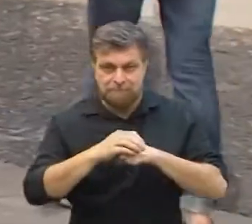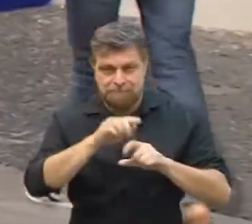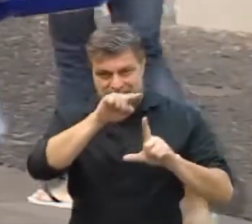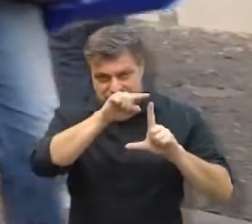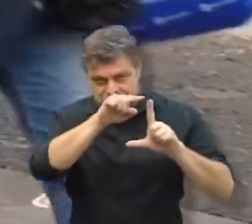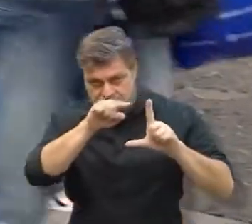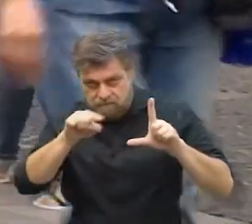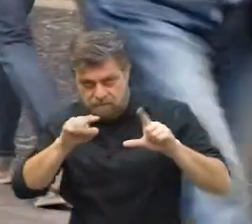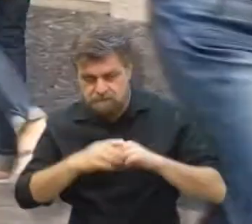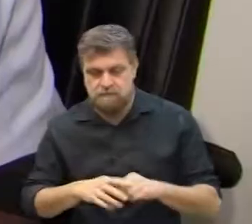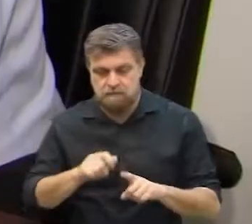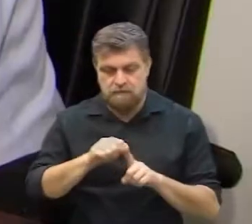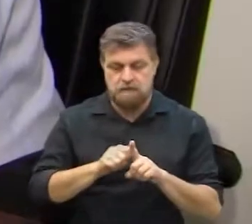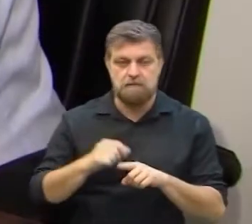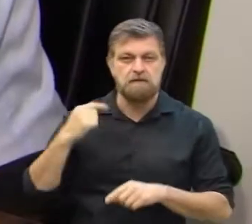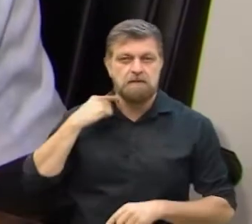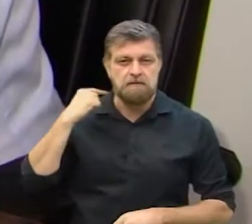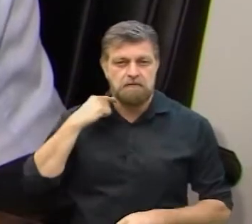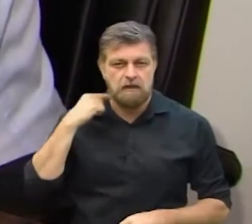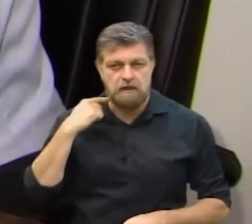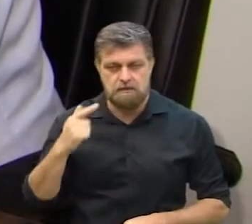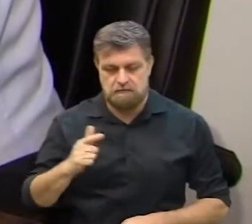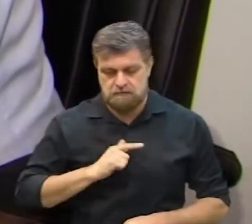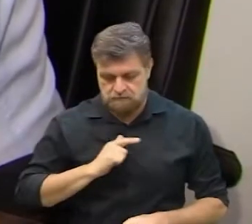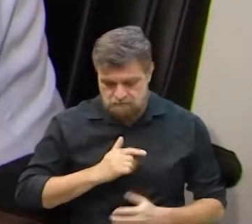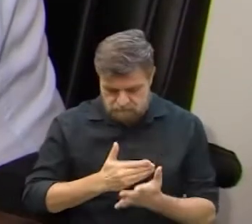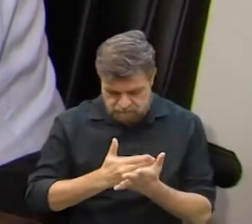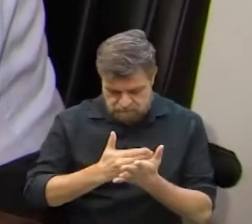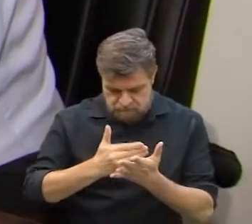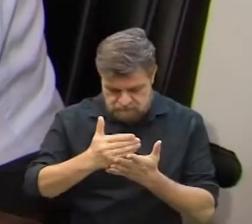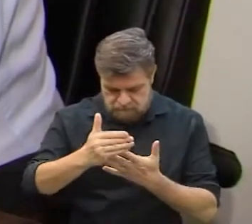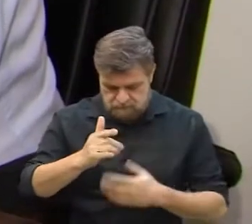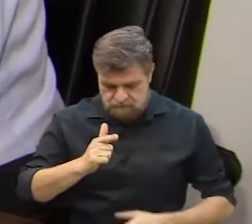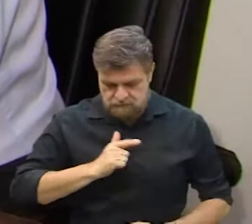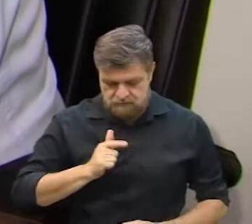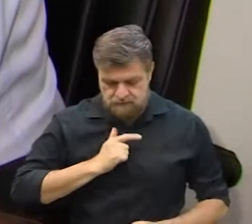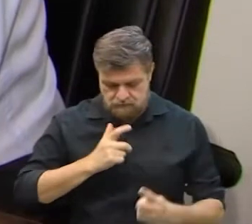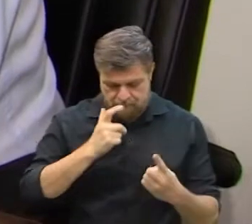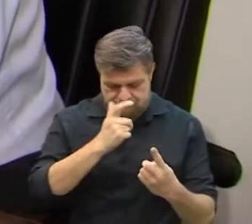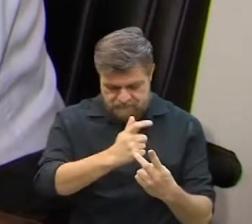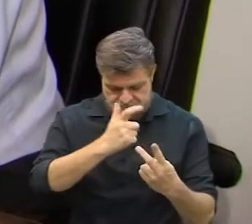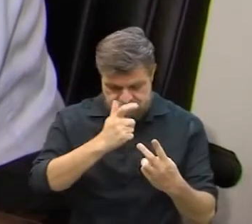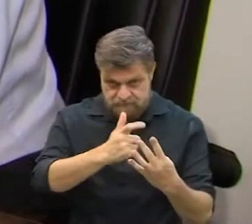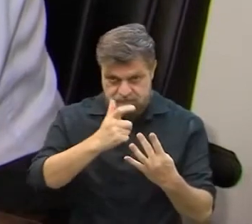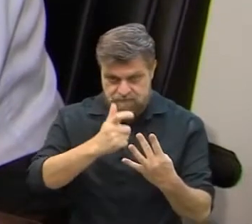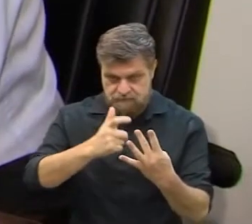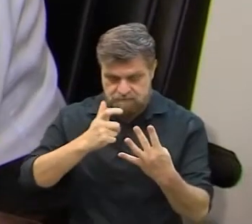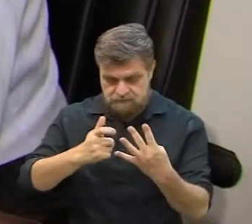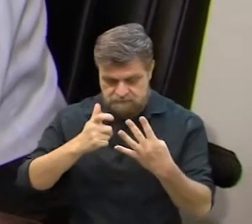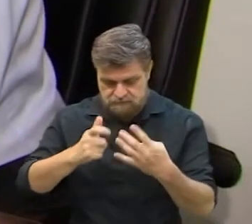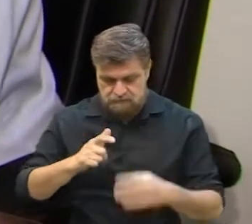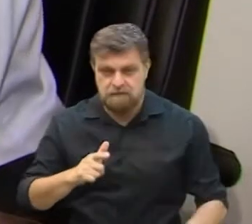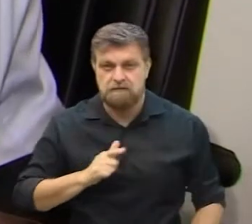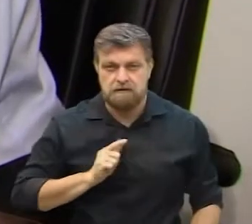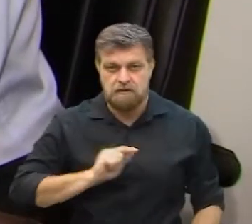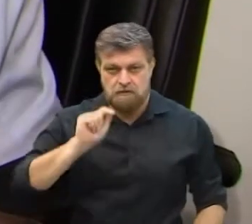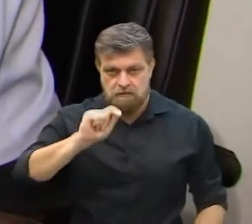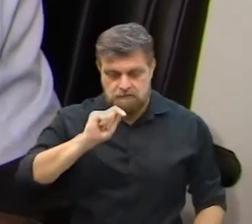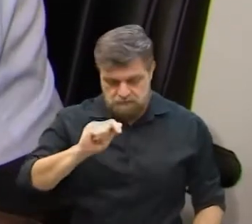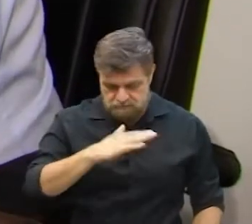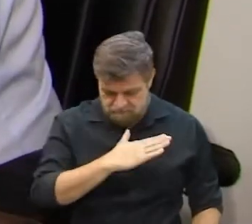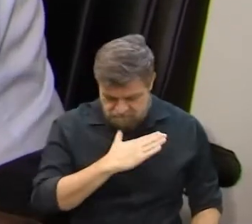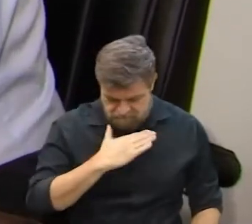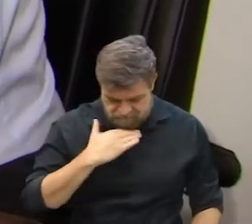nos índices da pandemia. A partir de maio, como começou a dar um efeito aí da